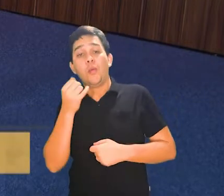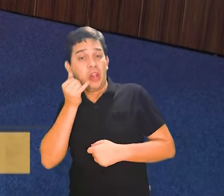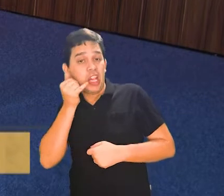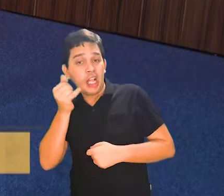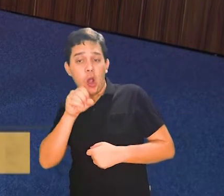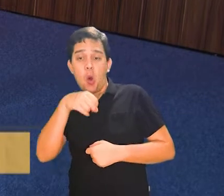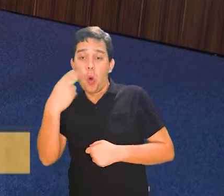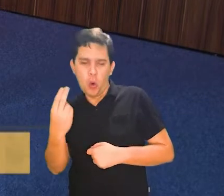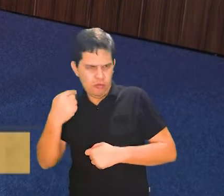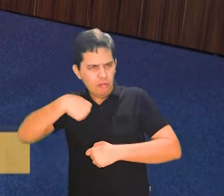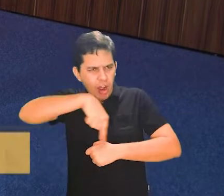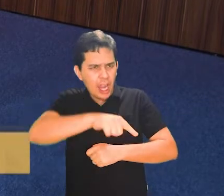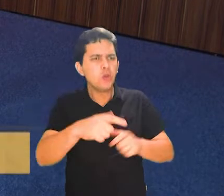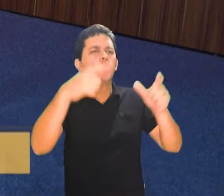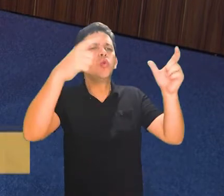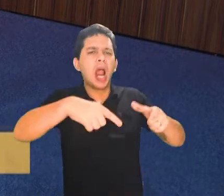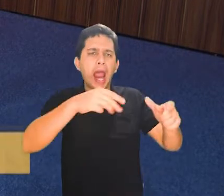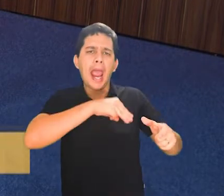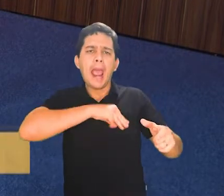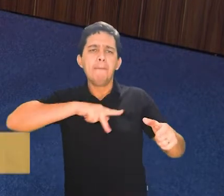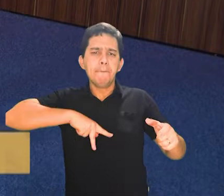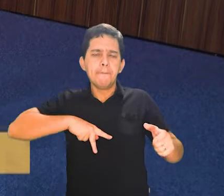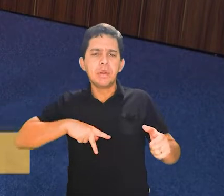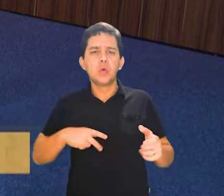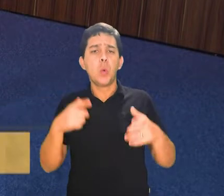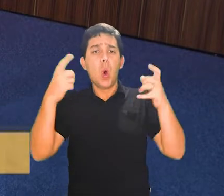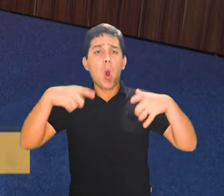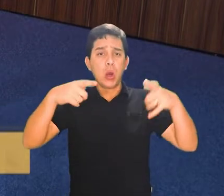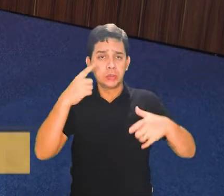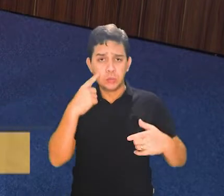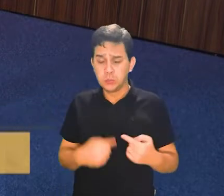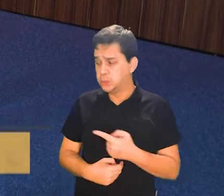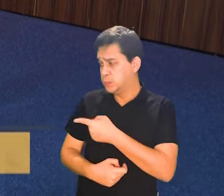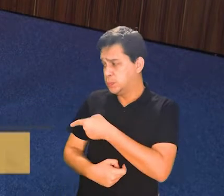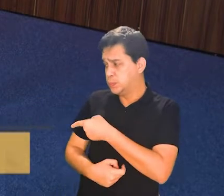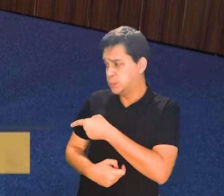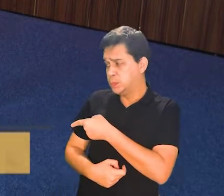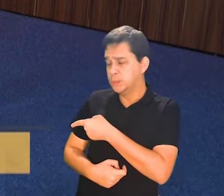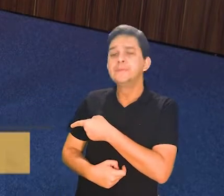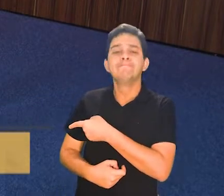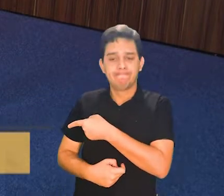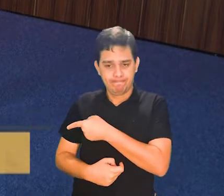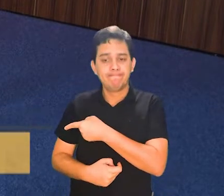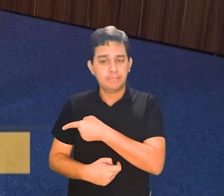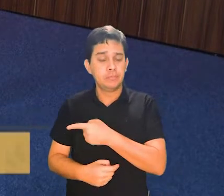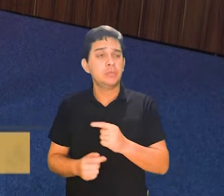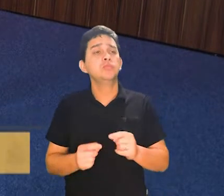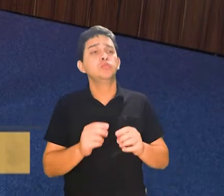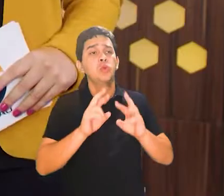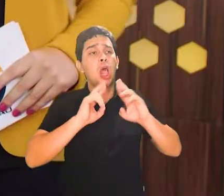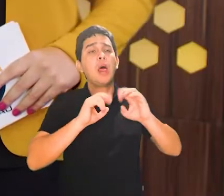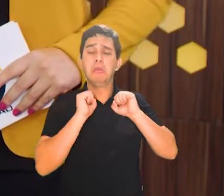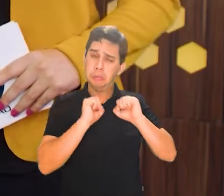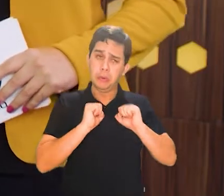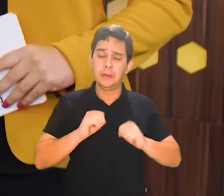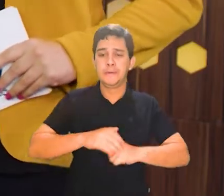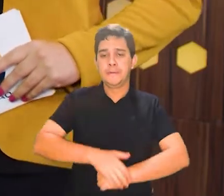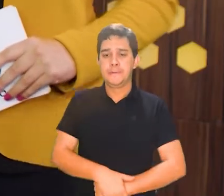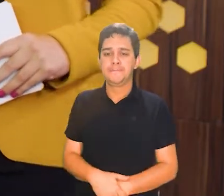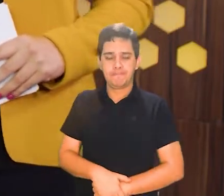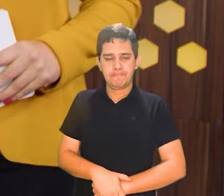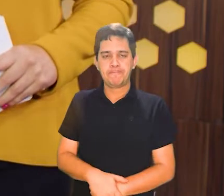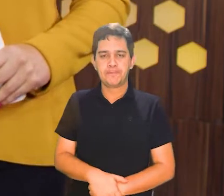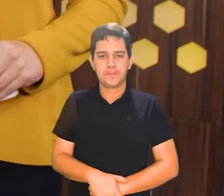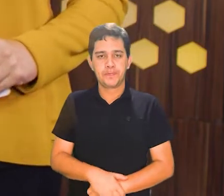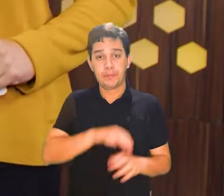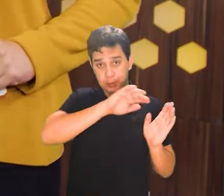a Coordenadoria Geral de Promoção da Dignidade da Pessoa Humana, na sede do MPRJ. Agora,